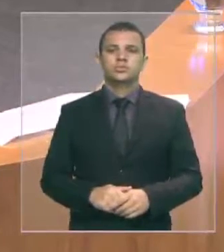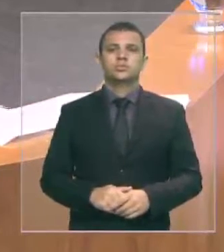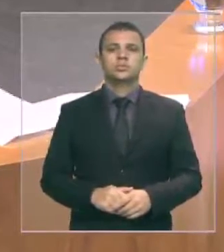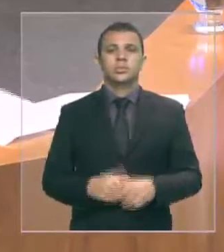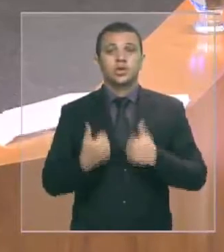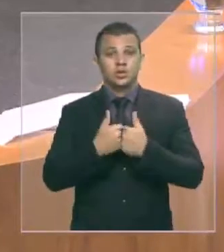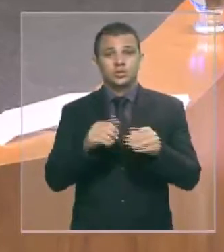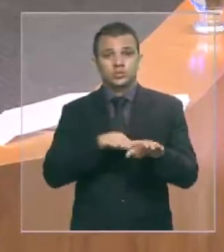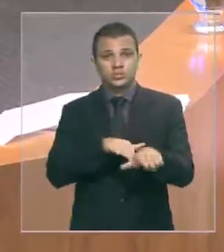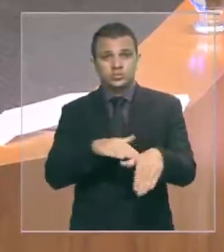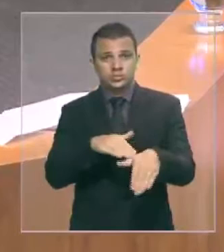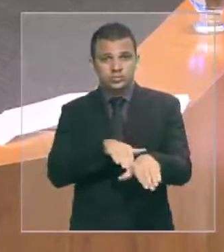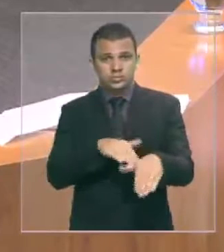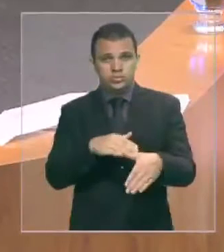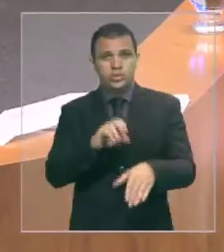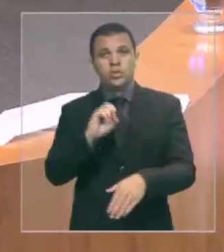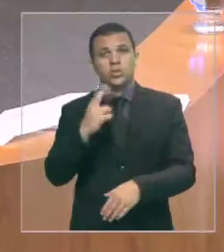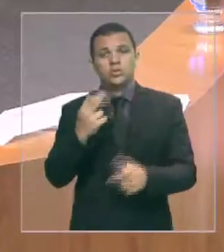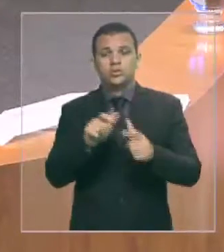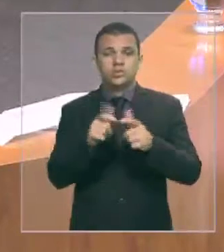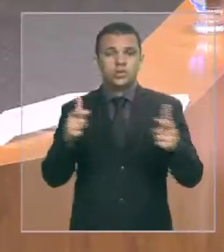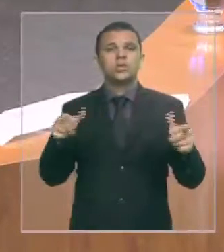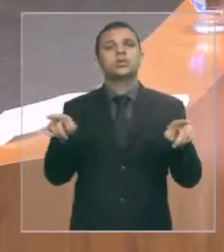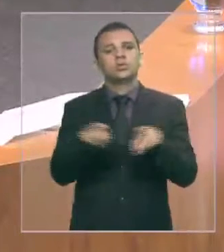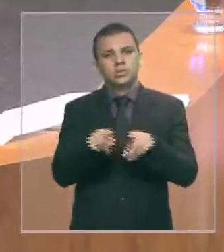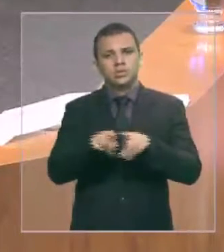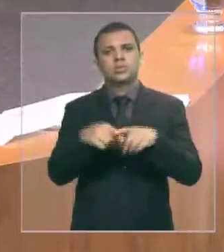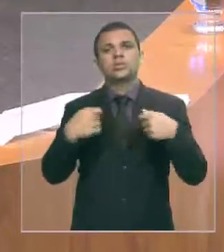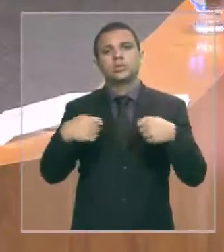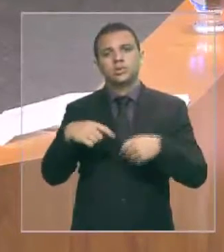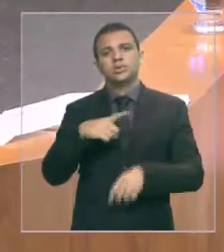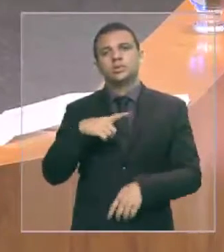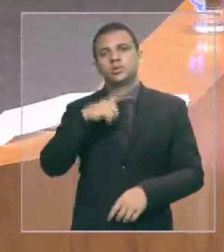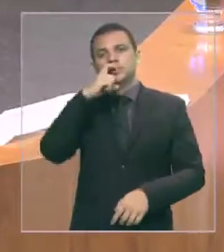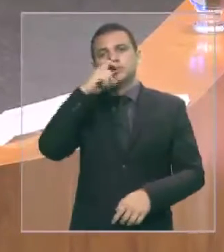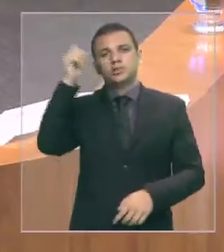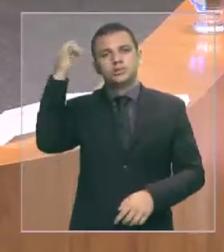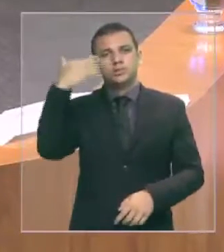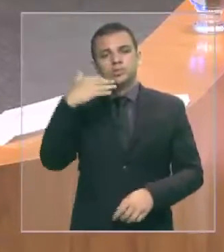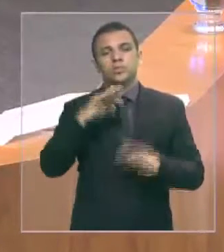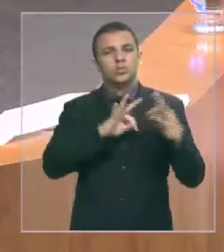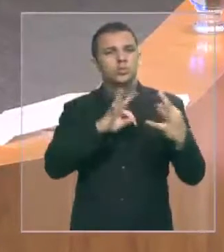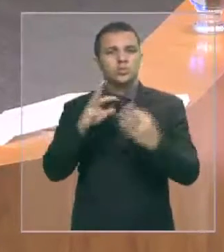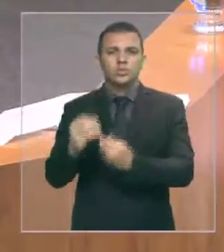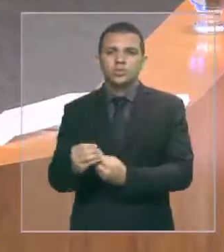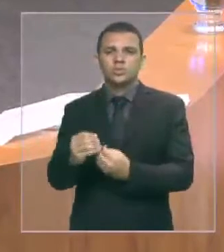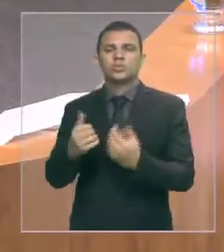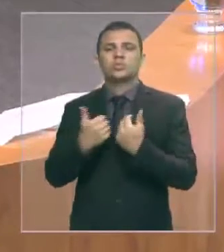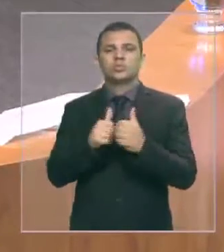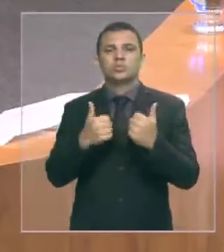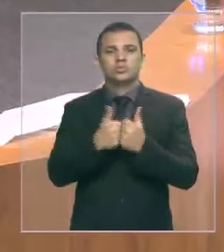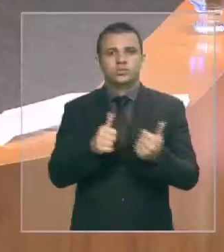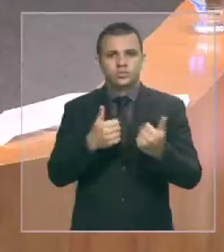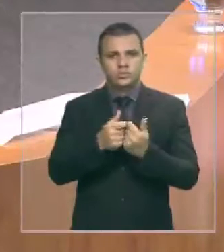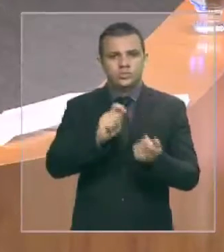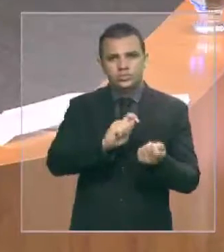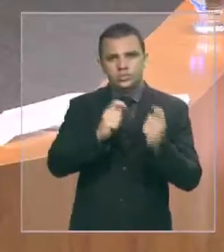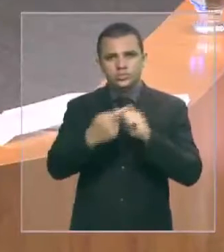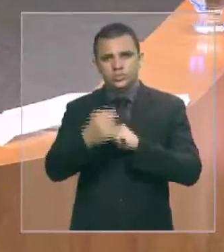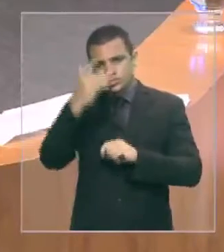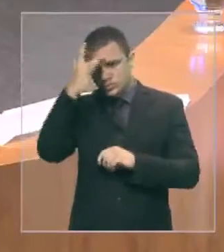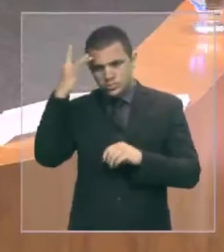articulados e de maior capacidade também com ar-condicionado. Todos os veículos da frota adaptados